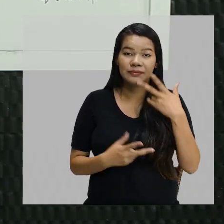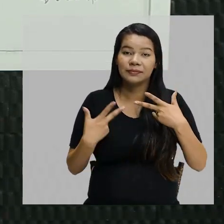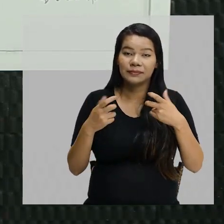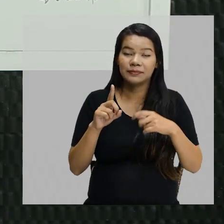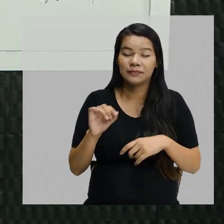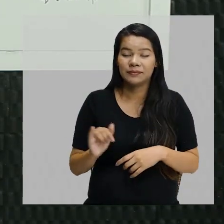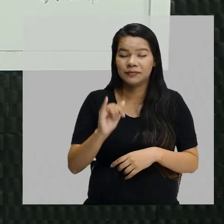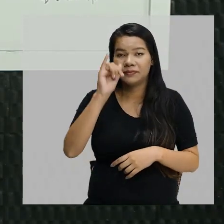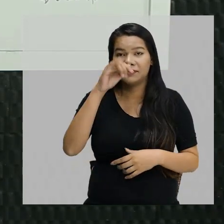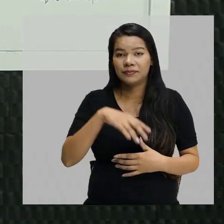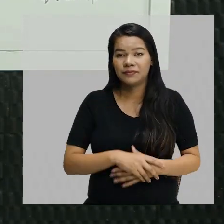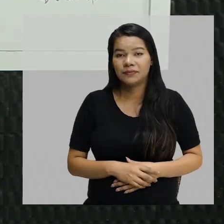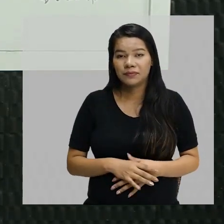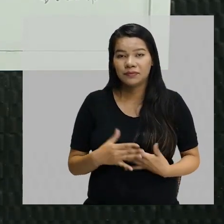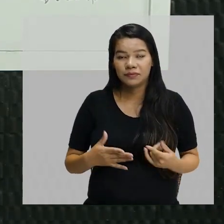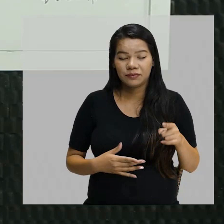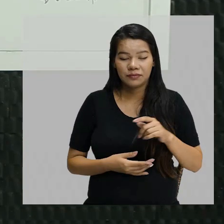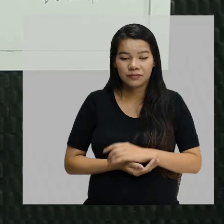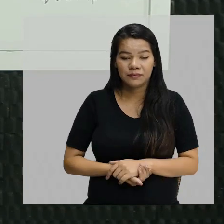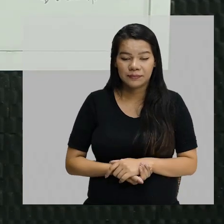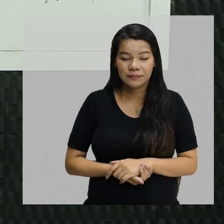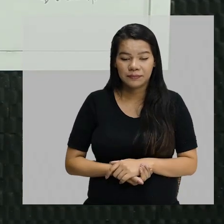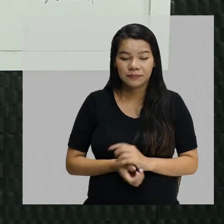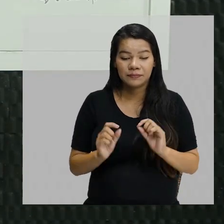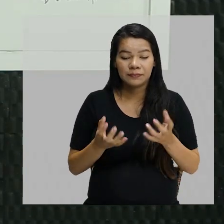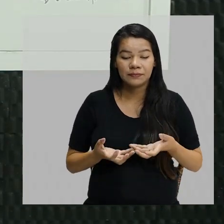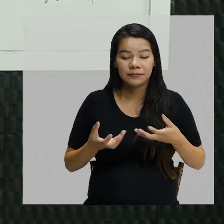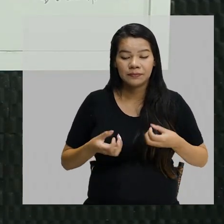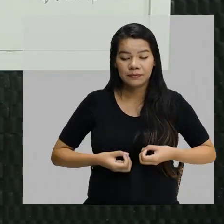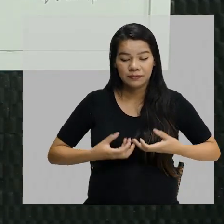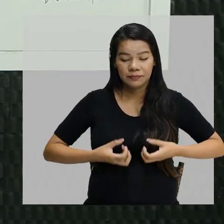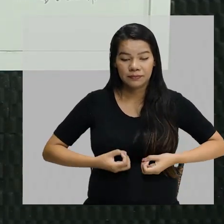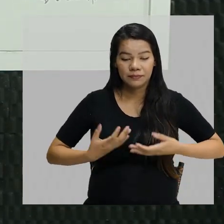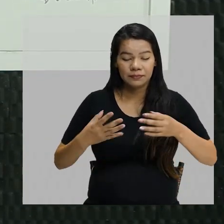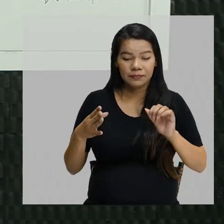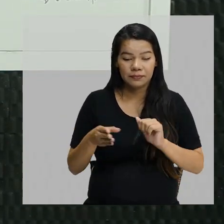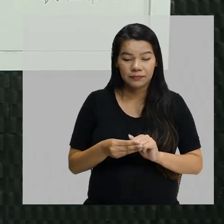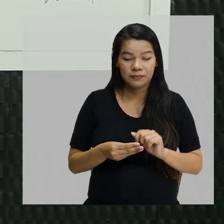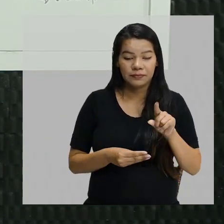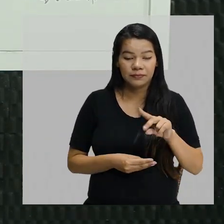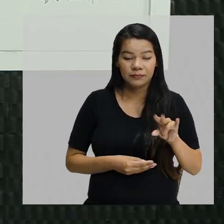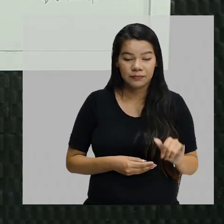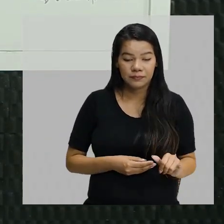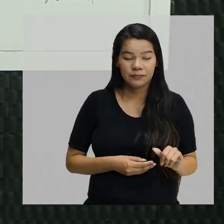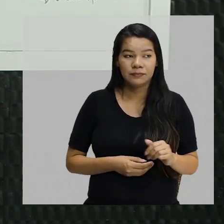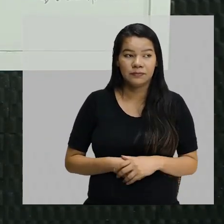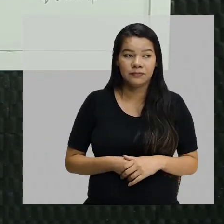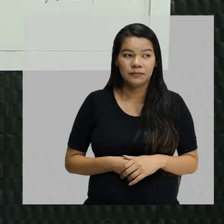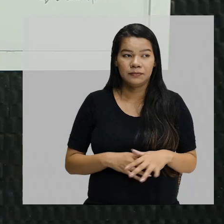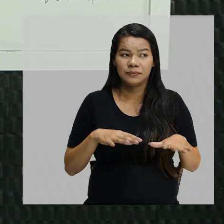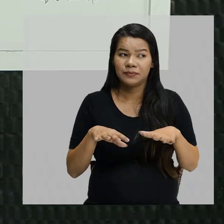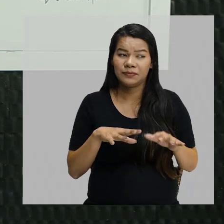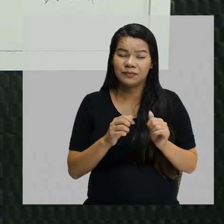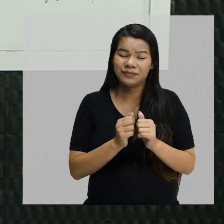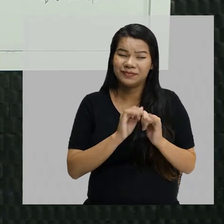importante quando você quer produzir conhecimento tá você vai necessariamente mexer com